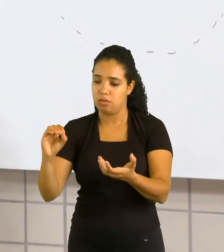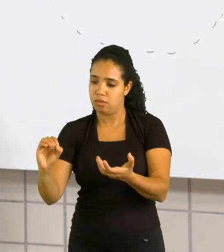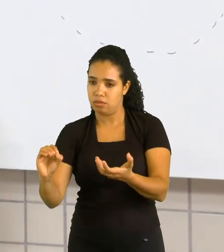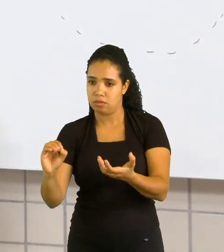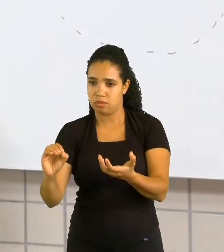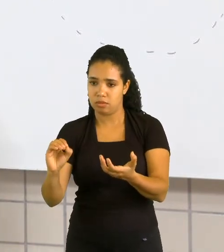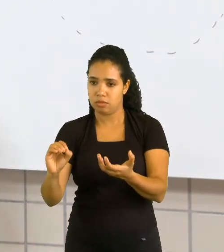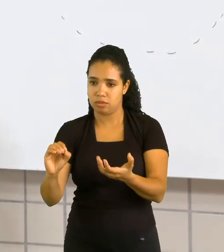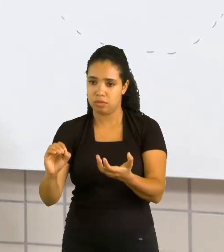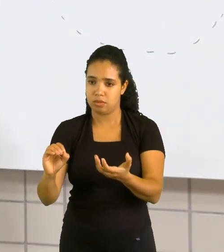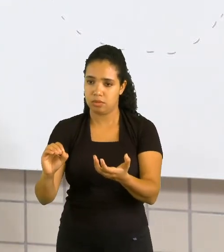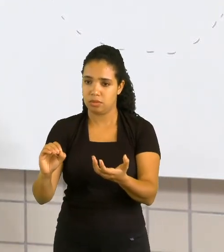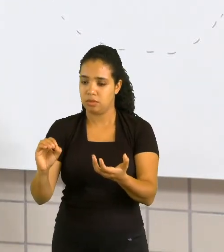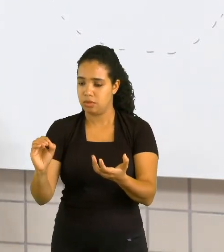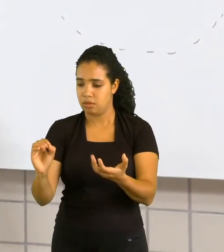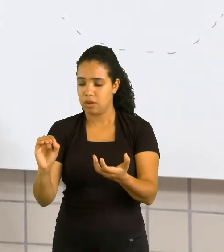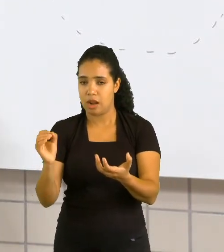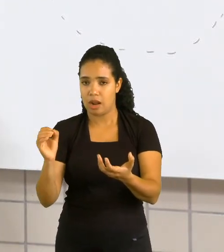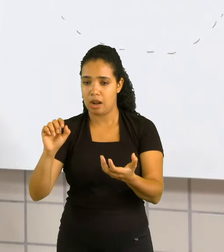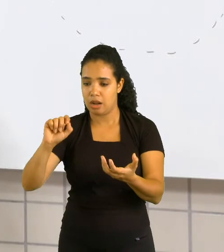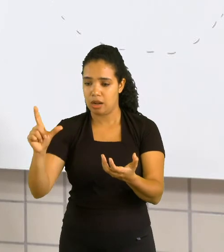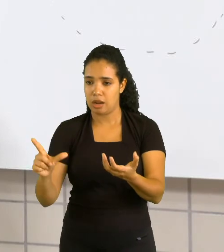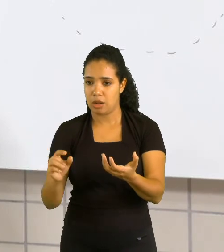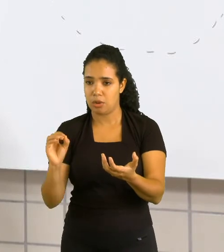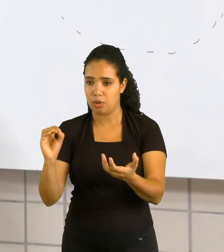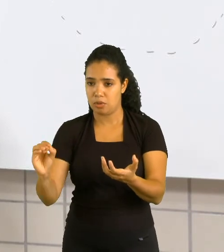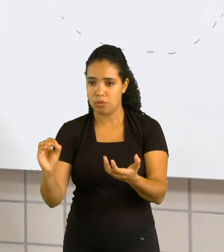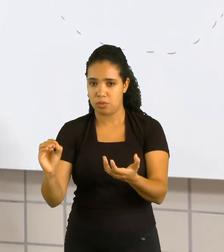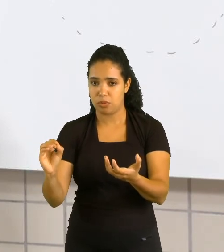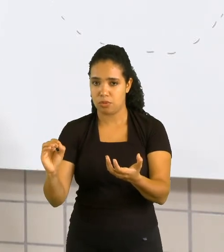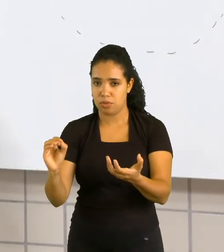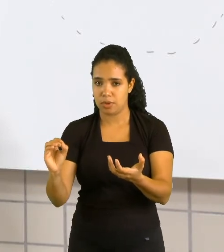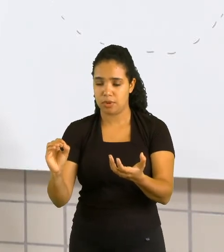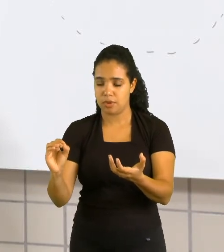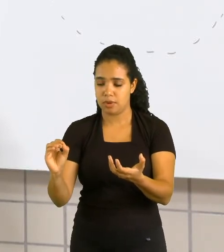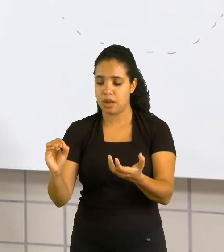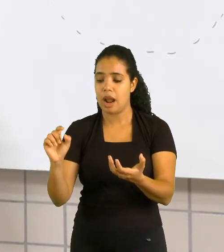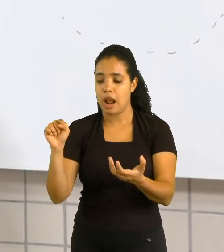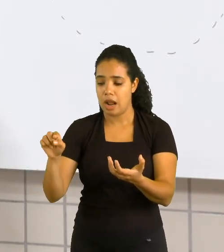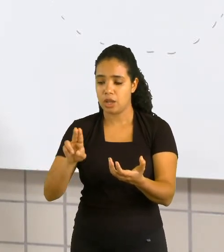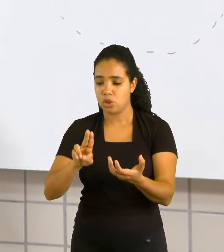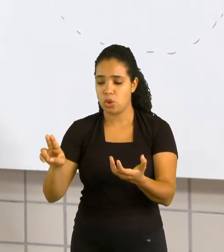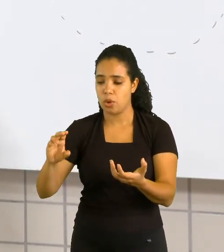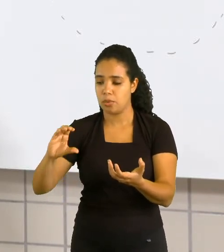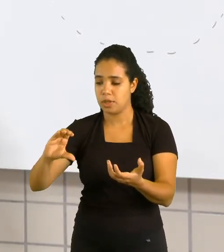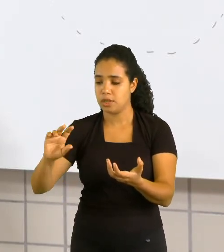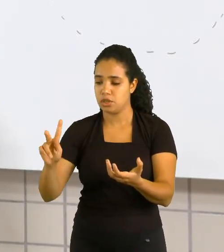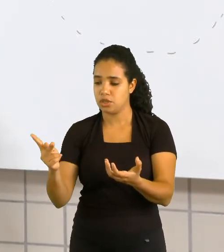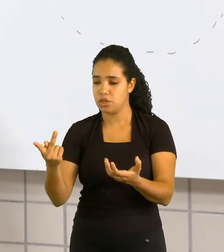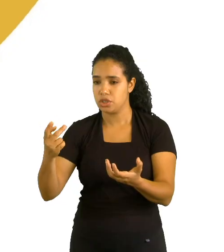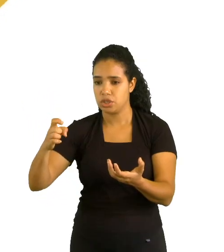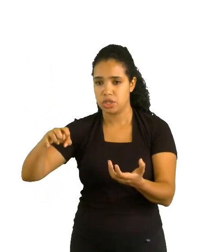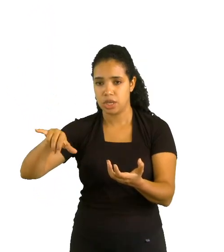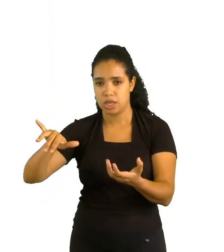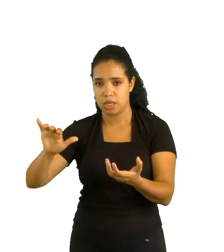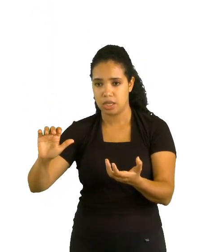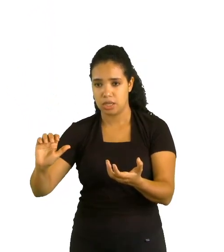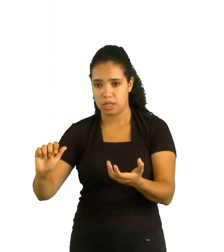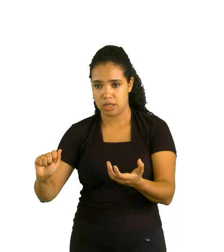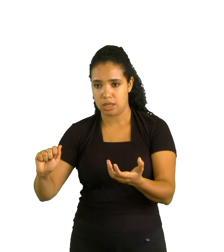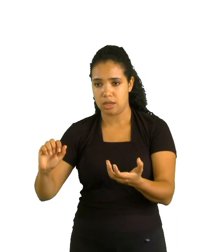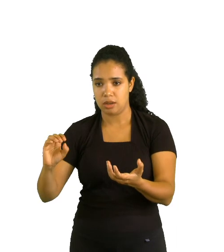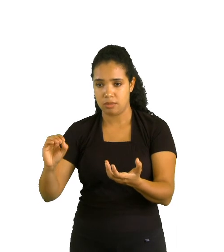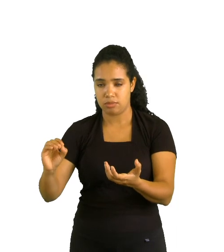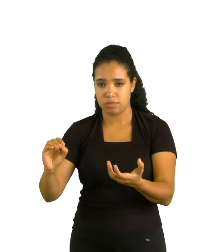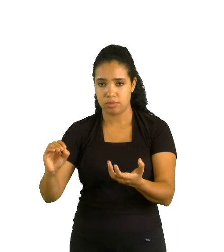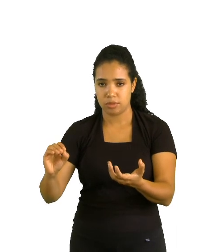tem o Sol, a Terra e a Lua. Quando está nesse alinhamento, nós temos a Lua cheia. A quarta